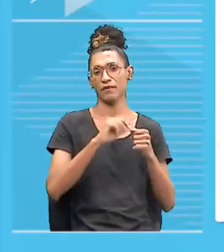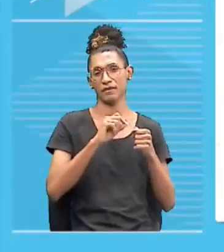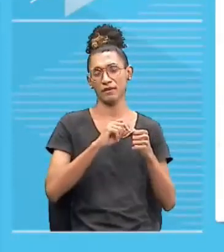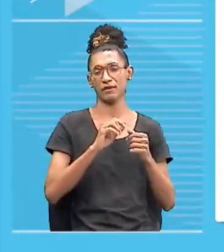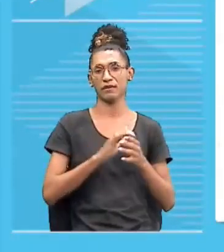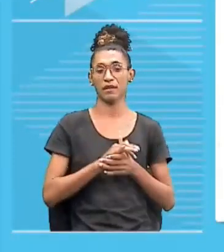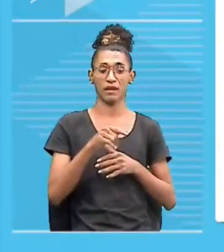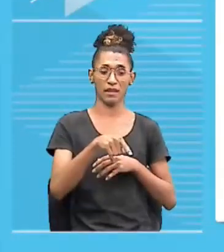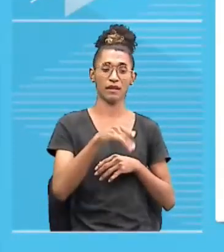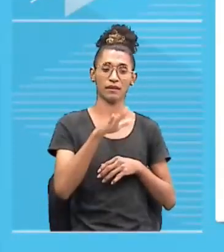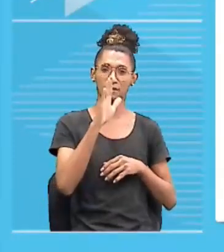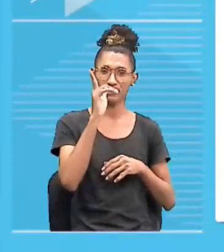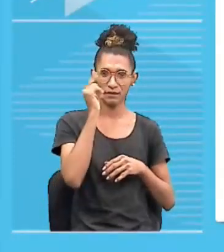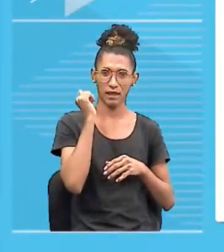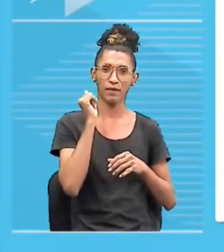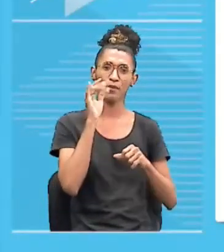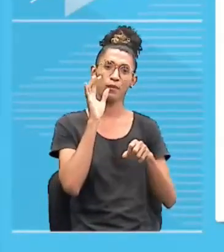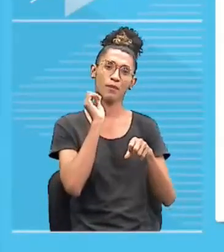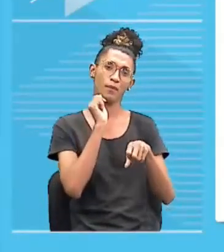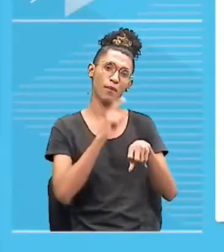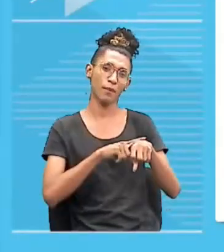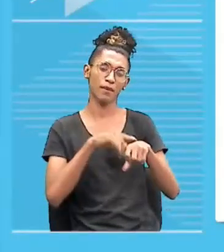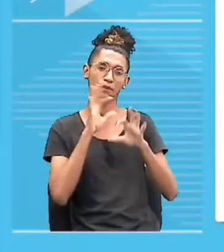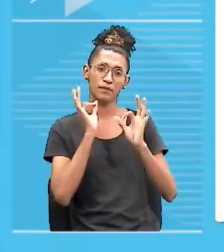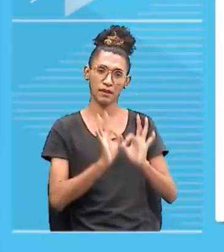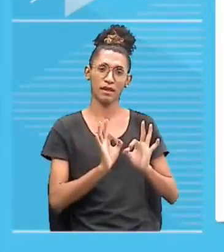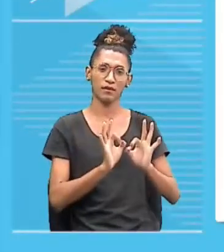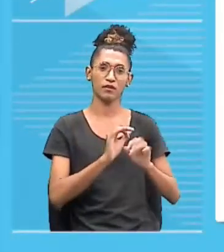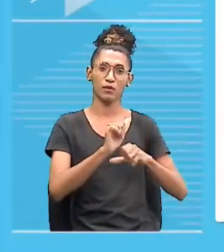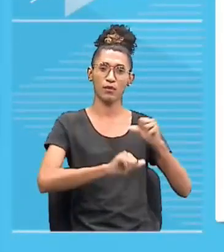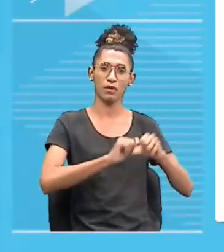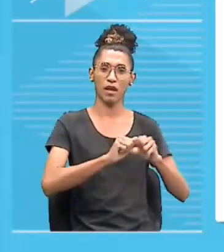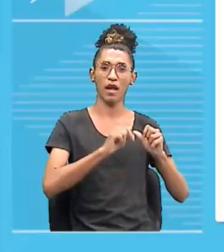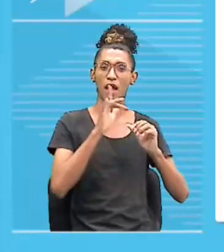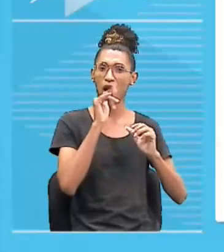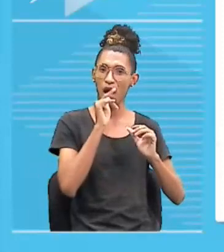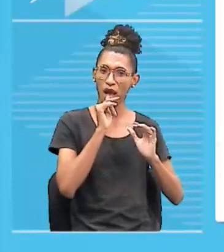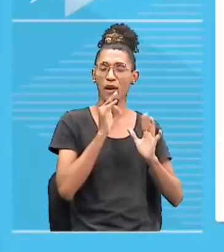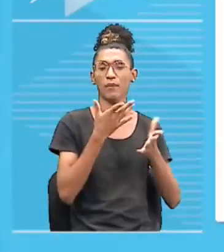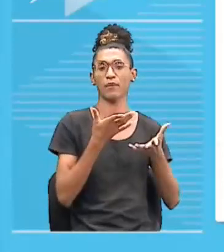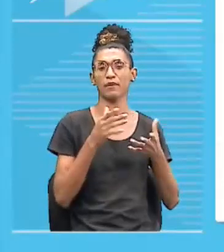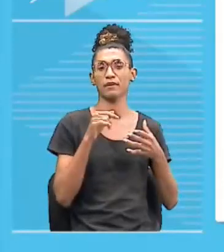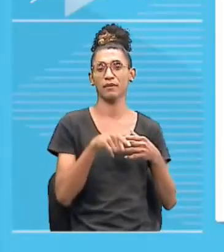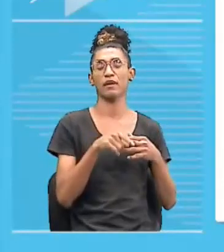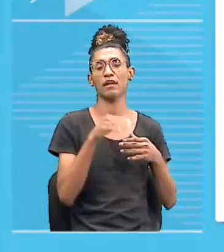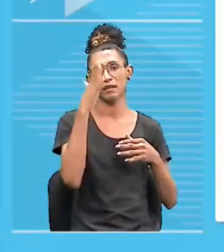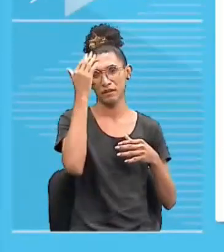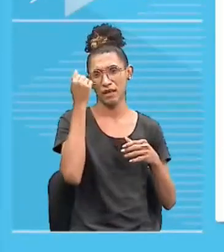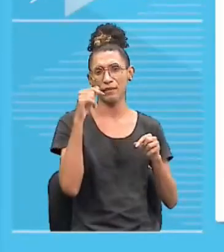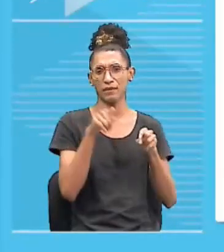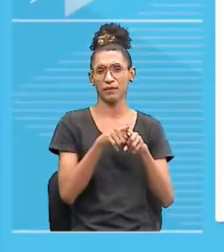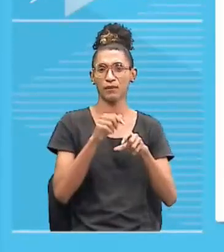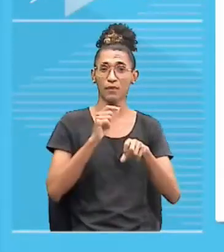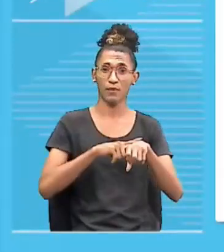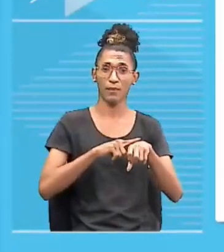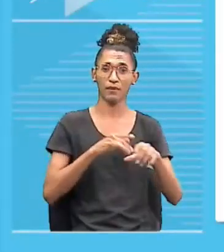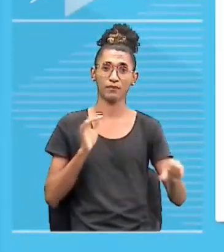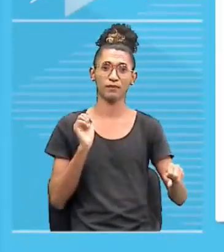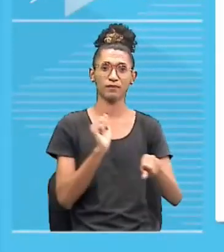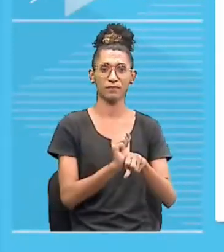momento correto de tirar a água suja, colocar uma água limpa. E ela sabe o momento correto também de